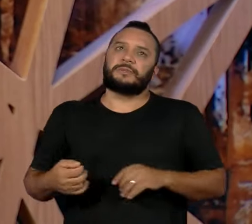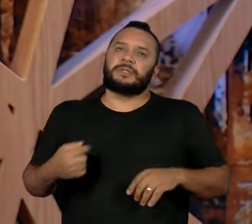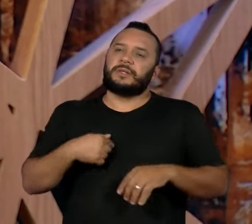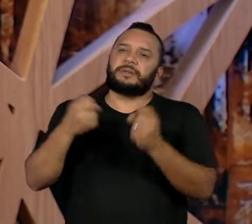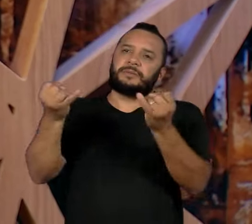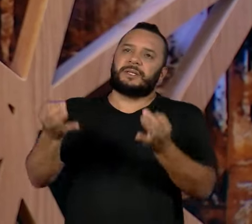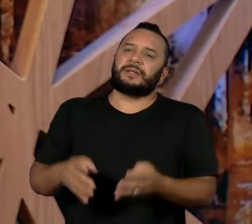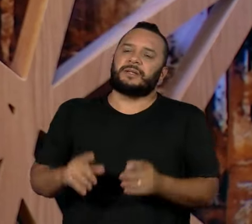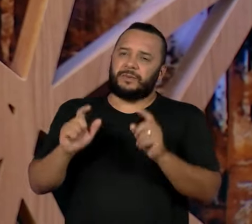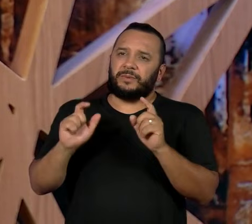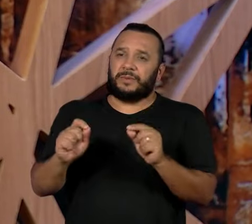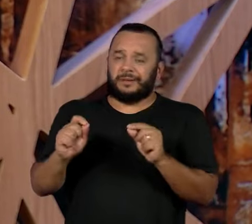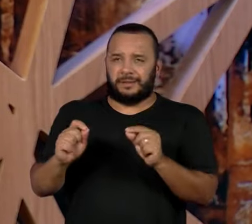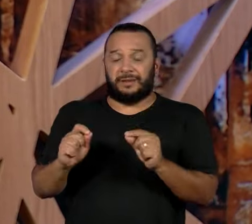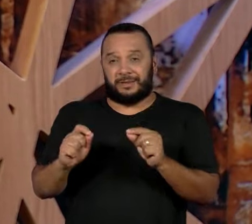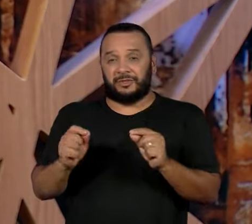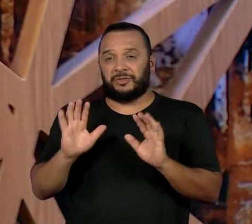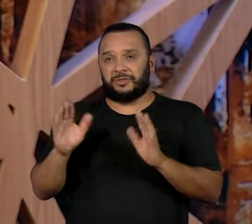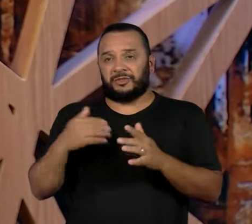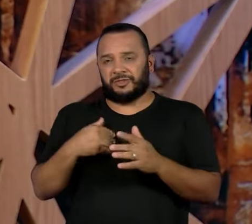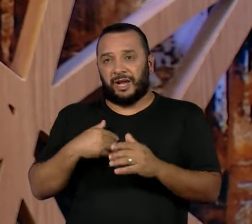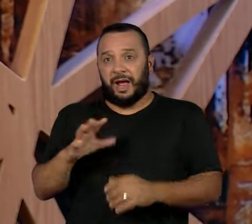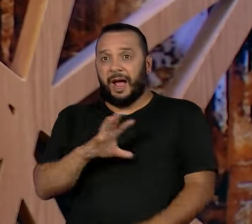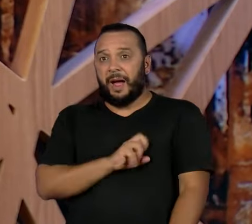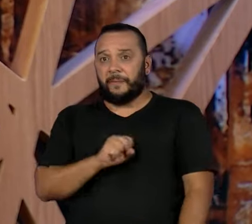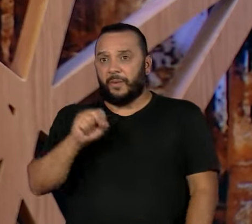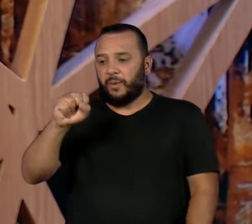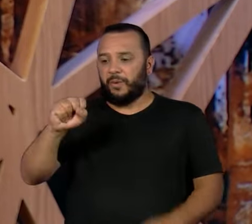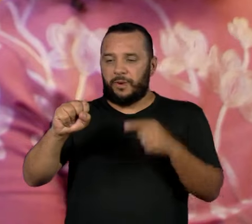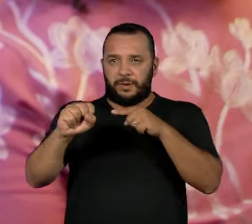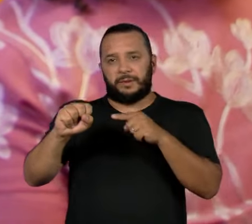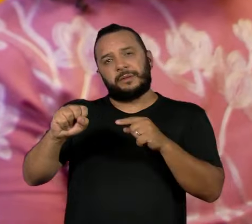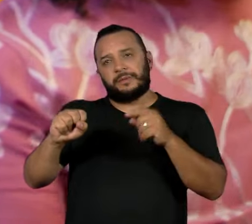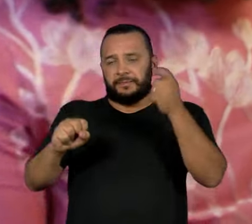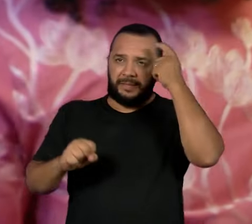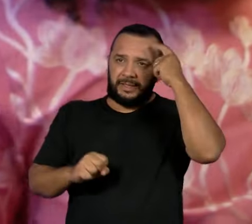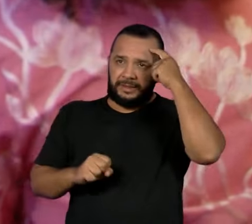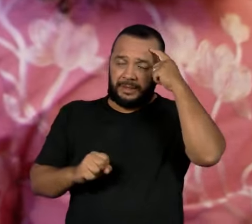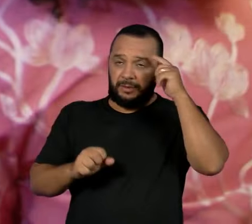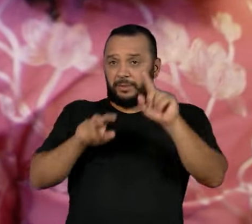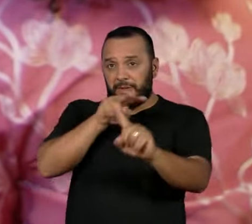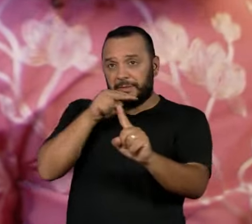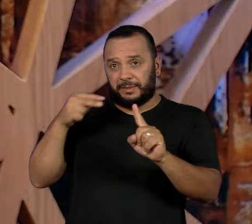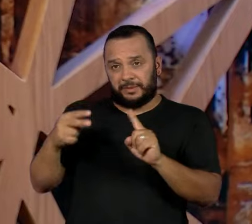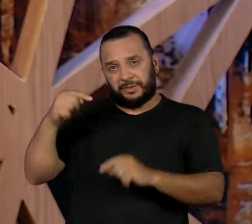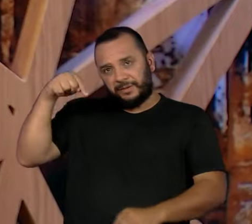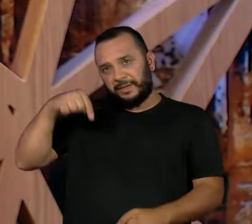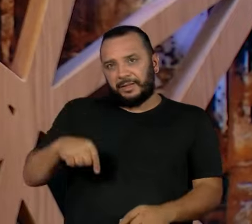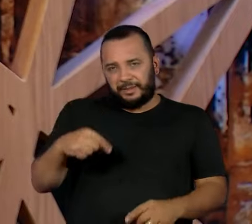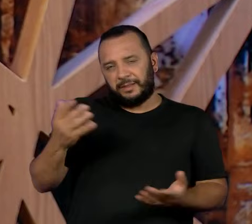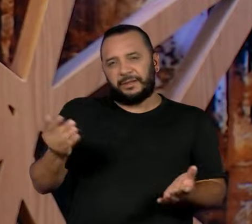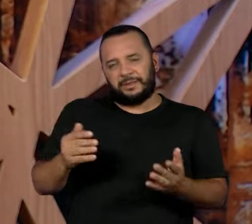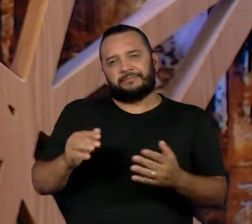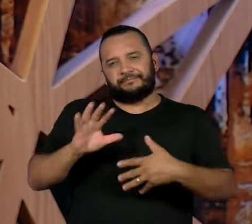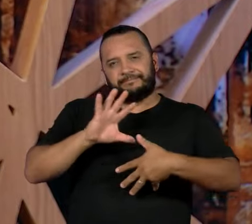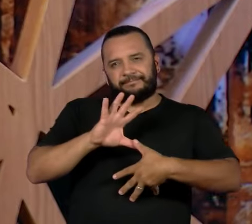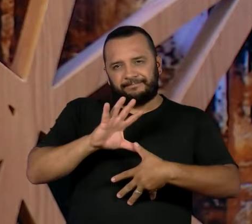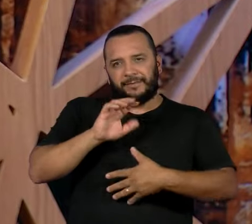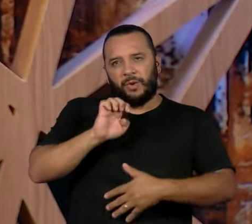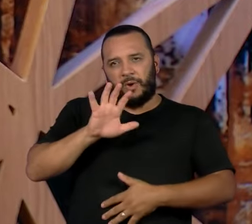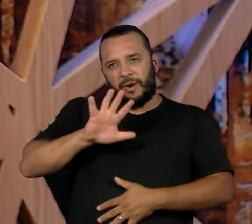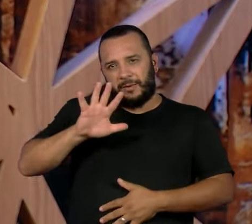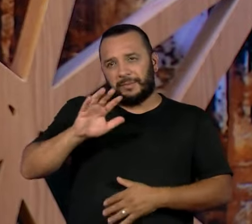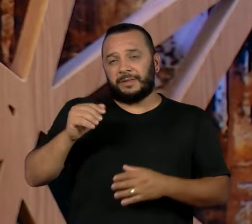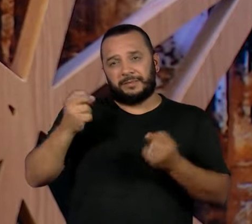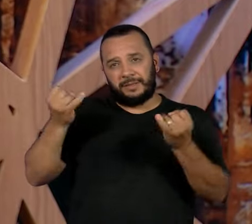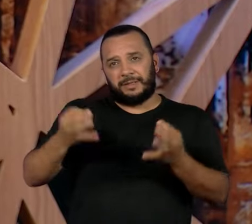de desconstrução, não dá para pensar o amor operando dentro de uma lógica ocidental, em falando de pessoas pretas. Por exemplo, muito se fala sobre